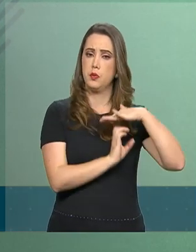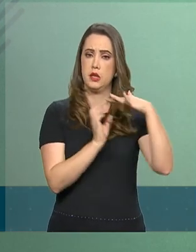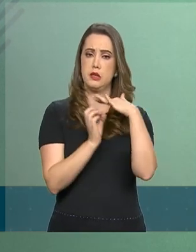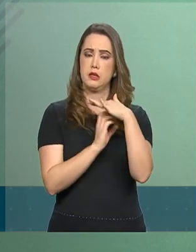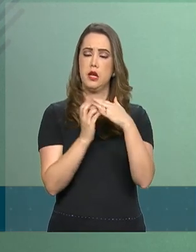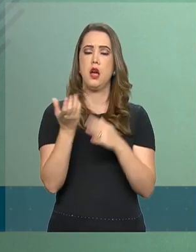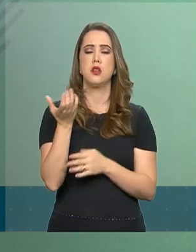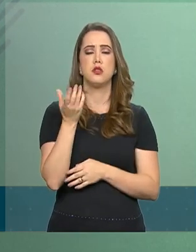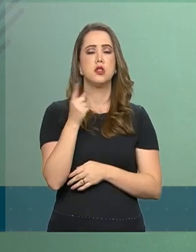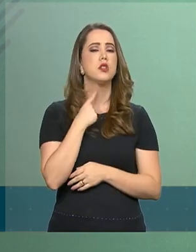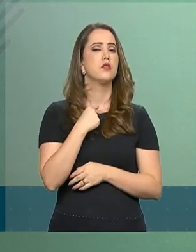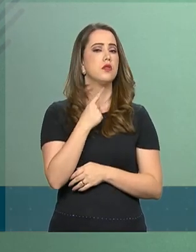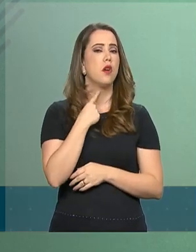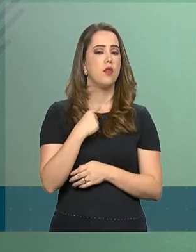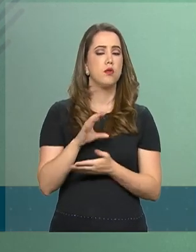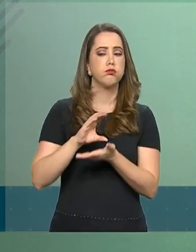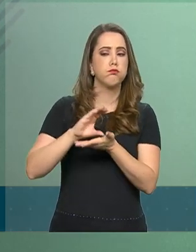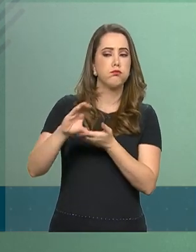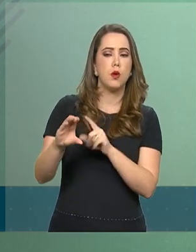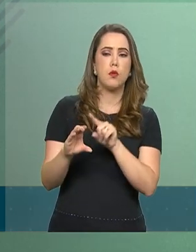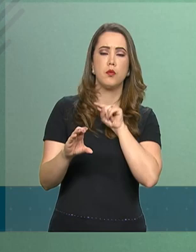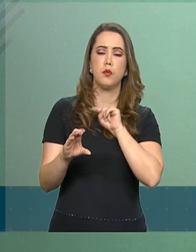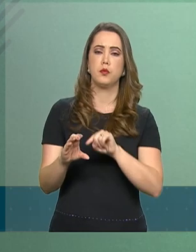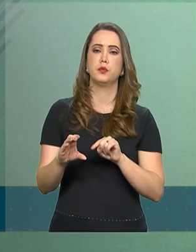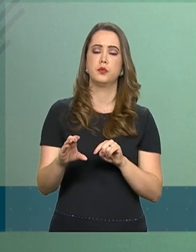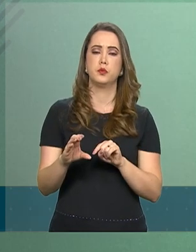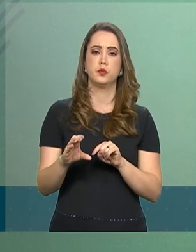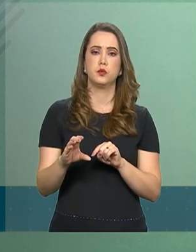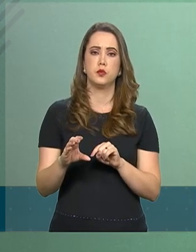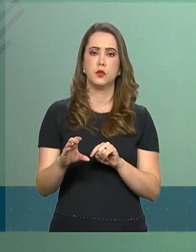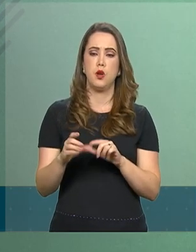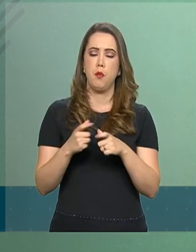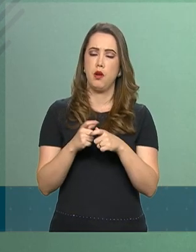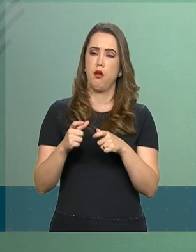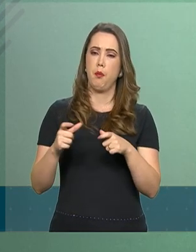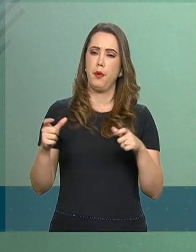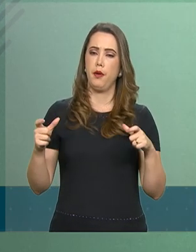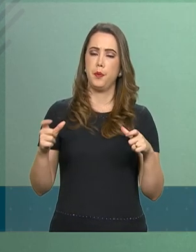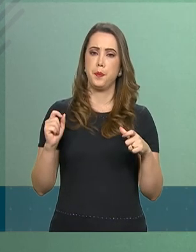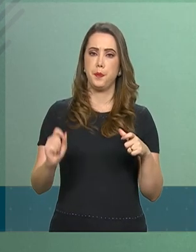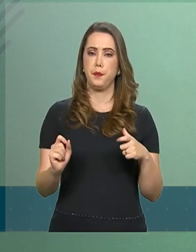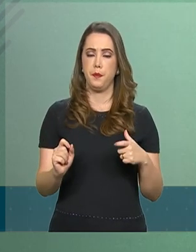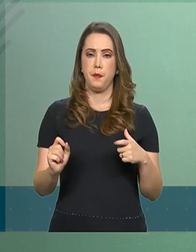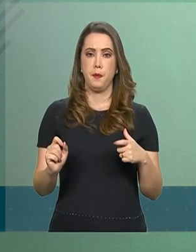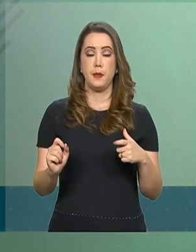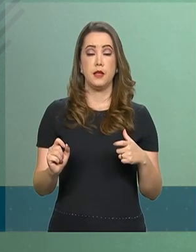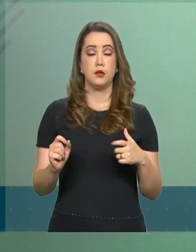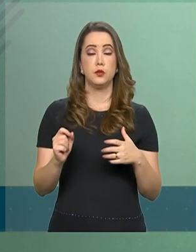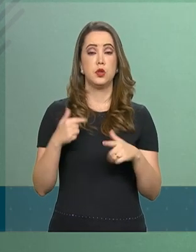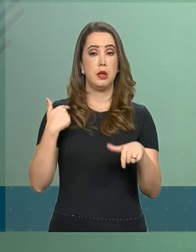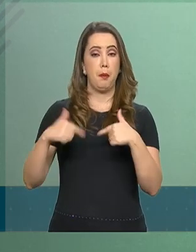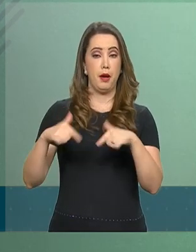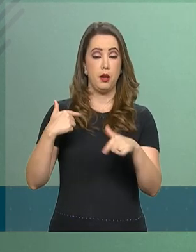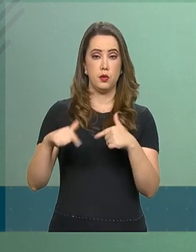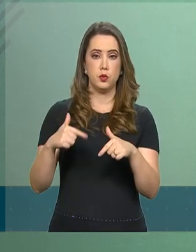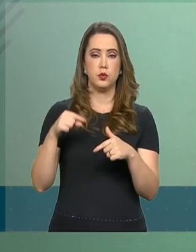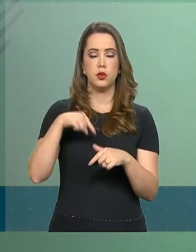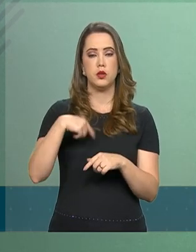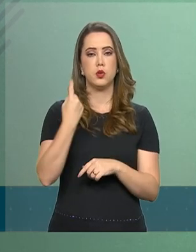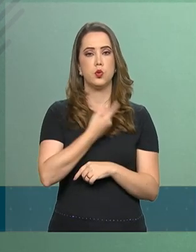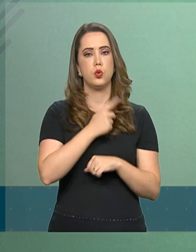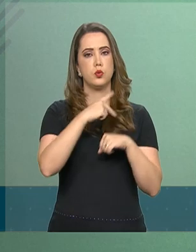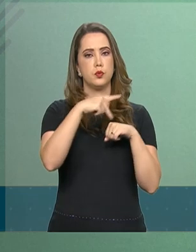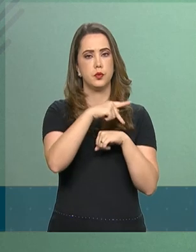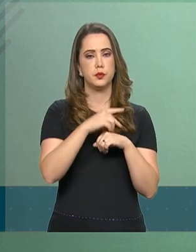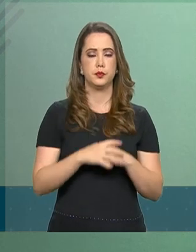interesse de investir para ampliar essa atividade aqui no nosso